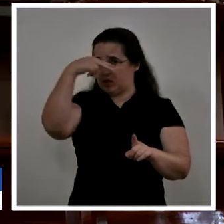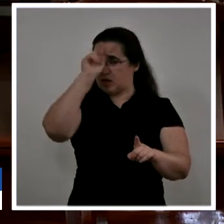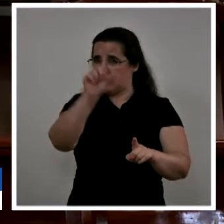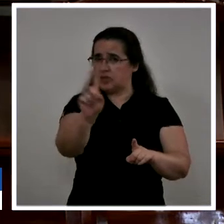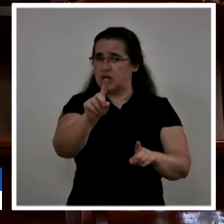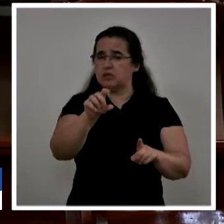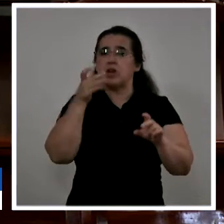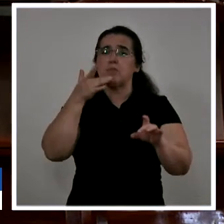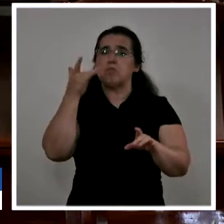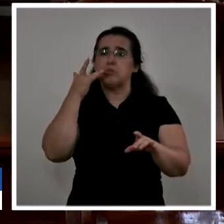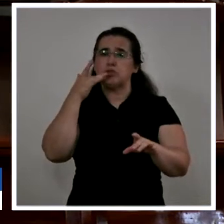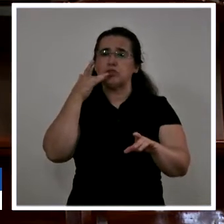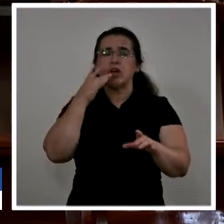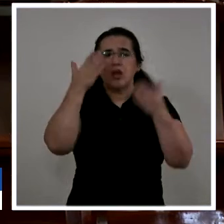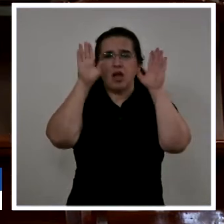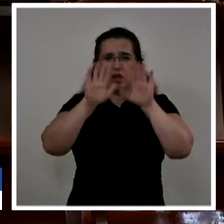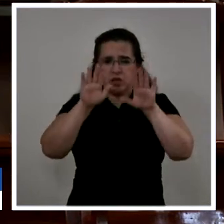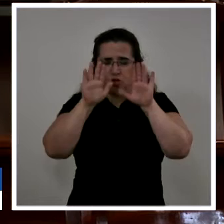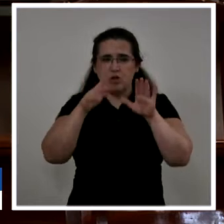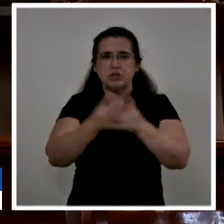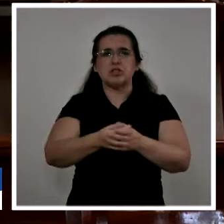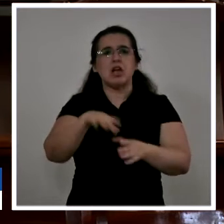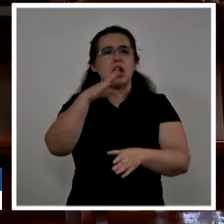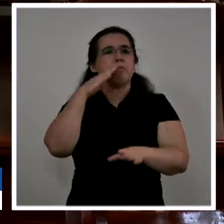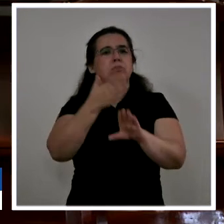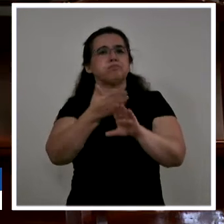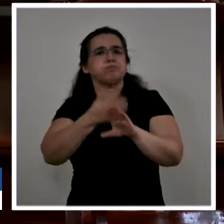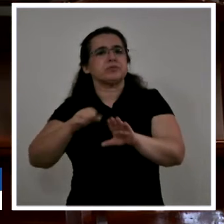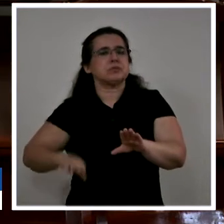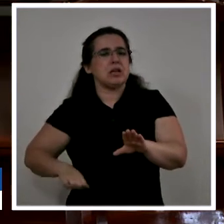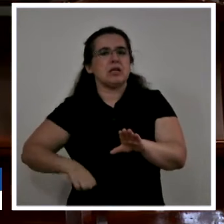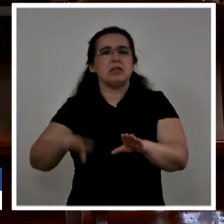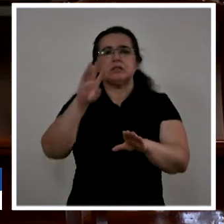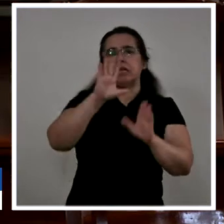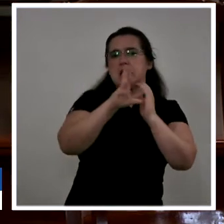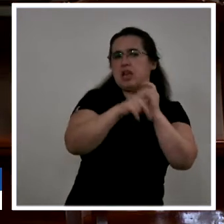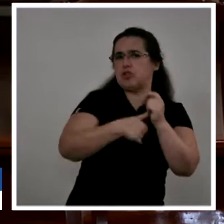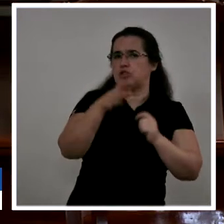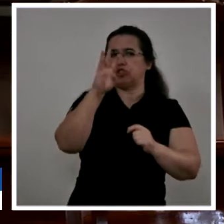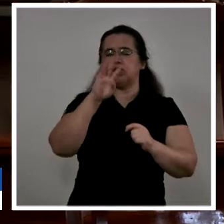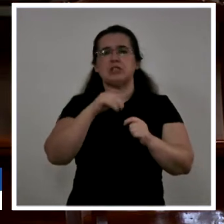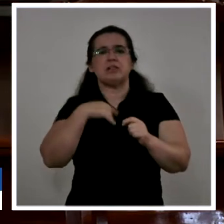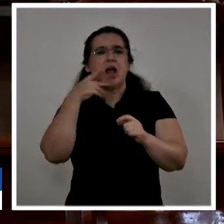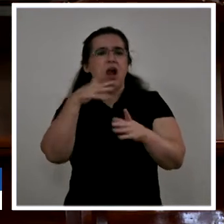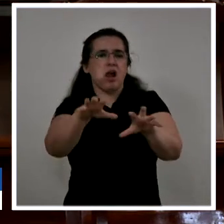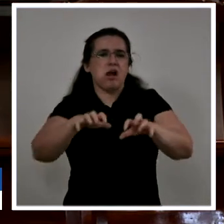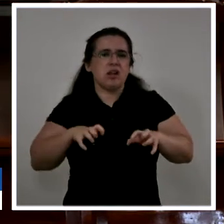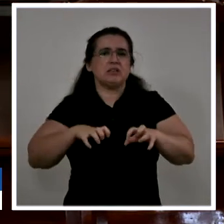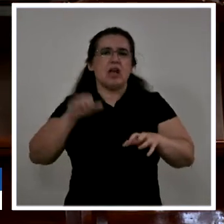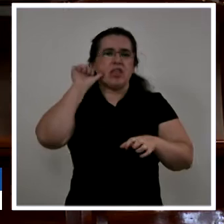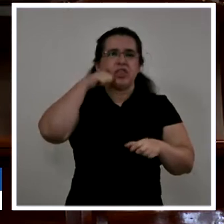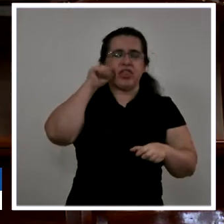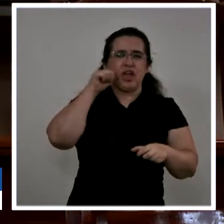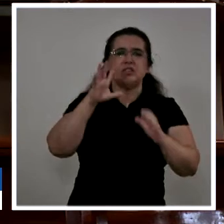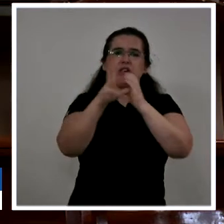nem idólatras, nem adúlteros, nem efeminados, nem sodomitas, nem ladrões, nem avarentos, nem bêbados, nem maldicentes,